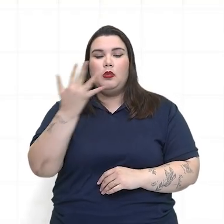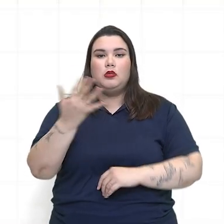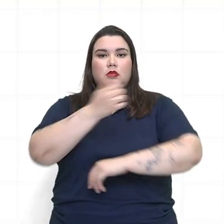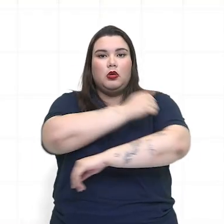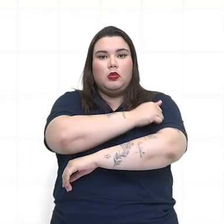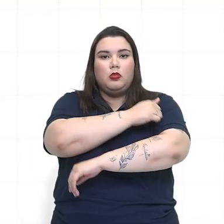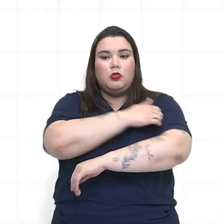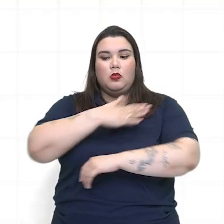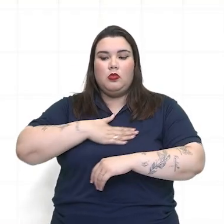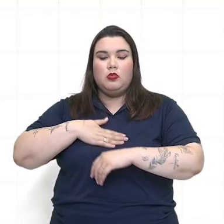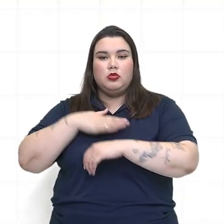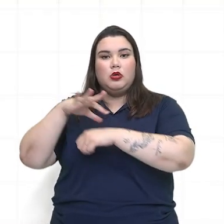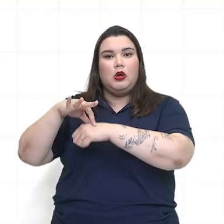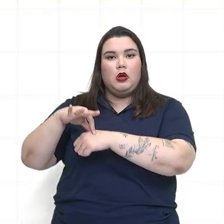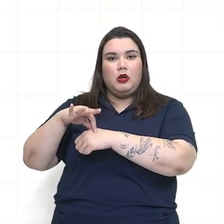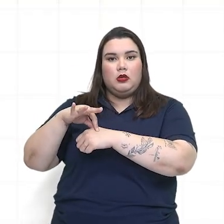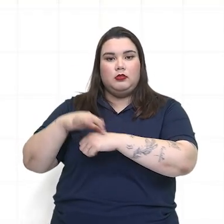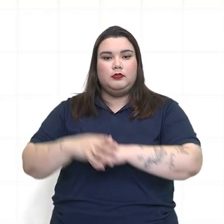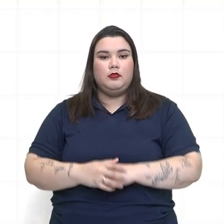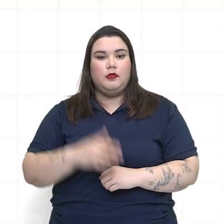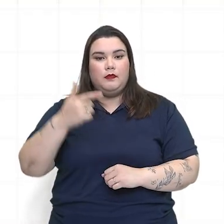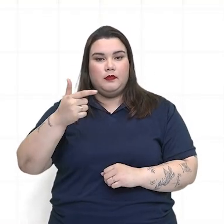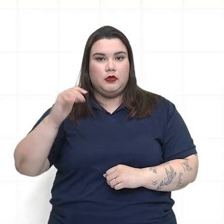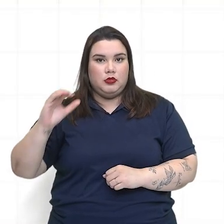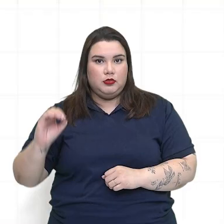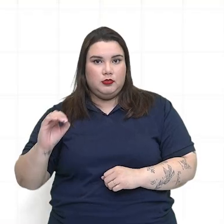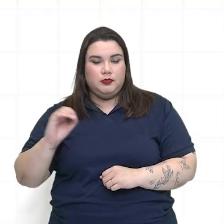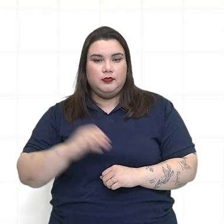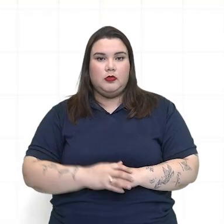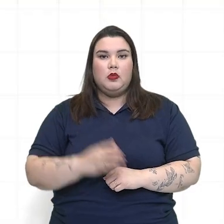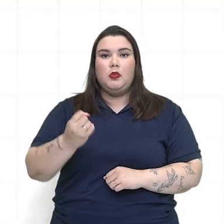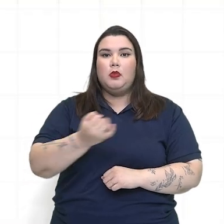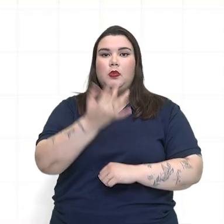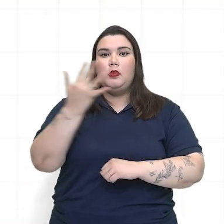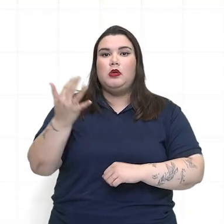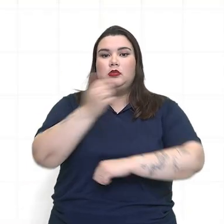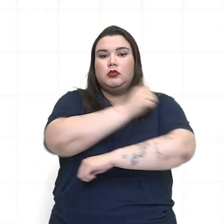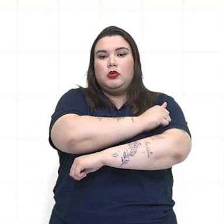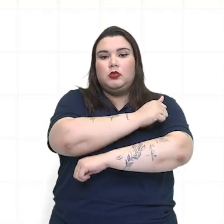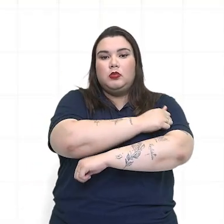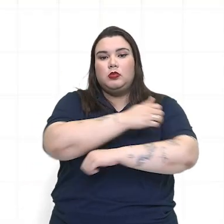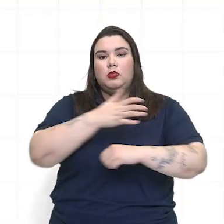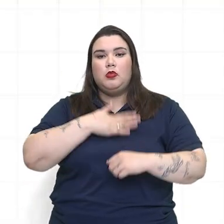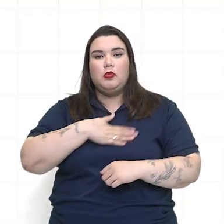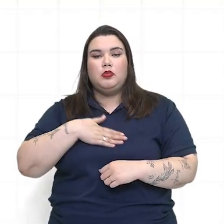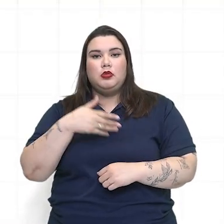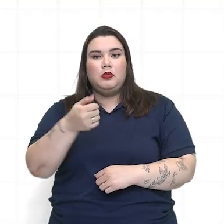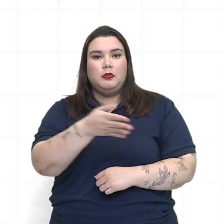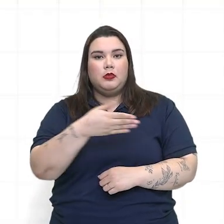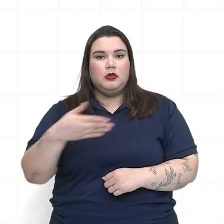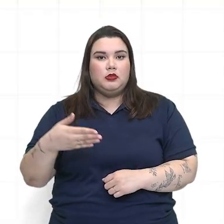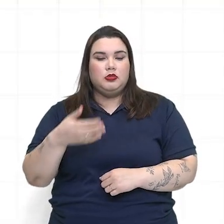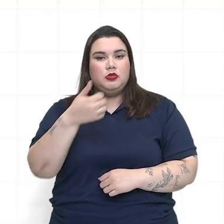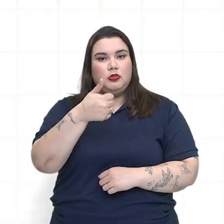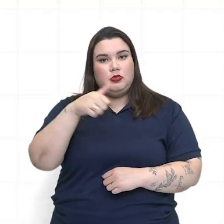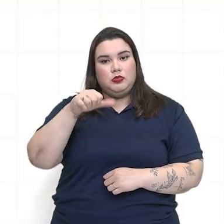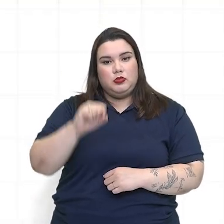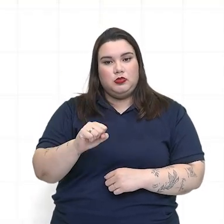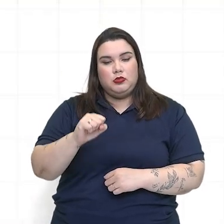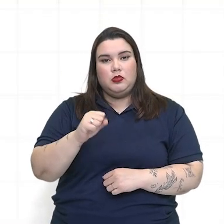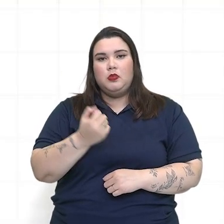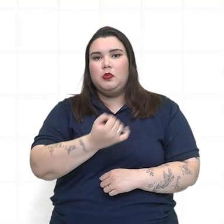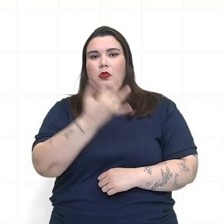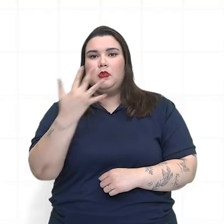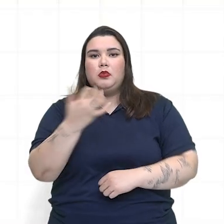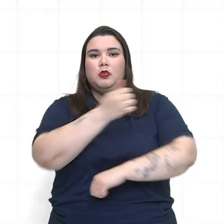quantos alunos preferem carne? 20. Quantos alunos preferem peixe? 18. E